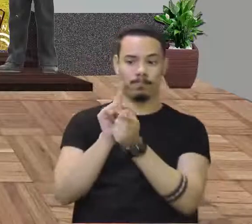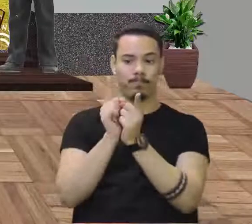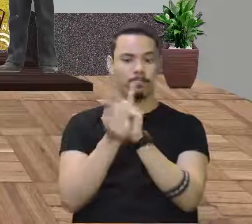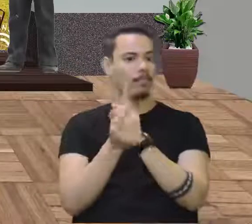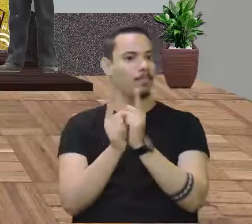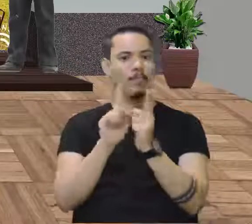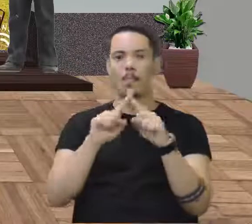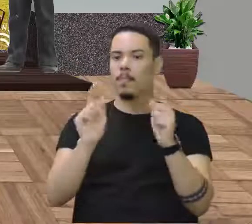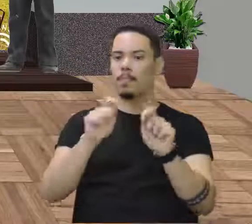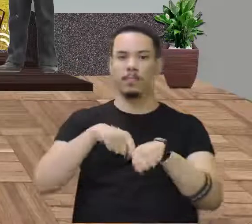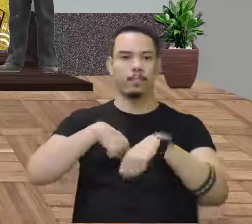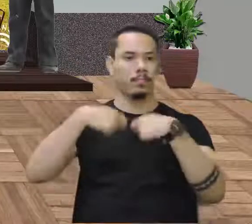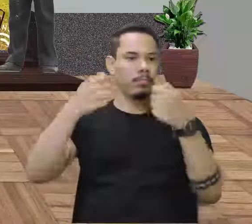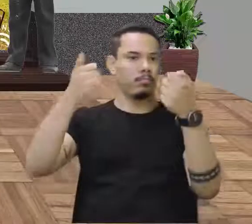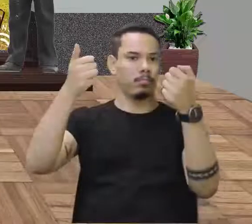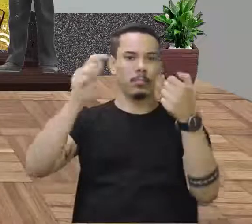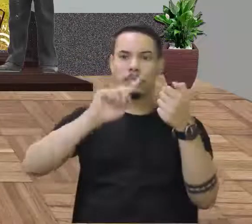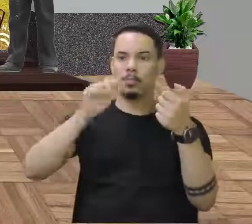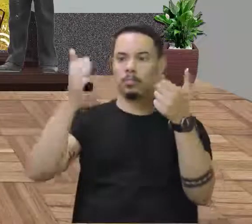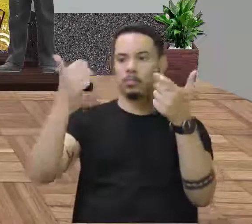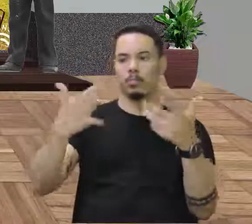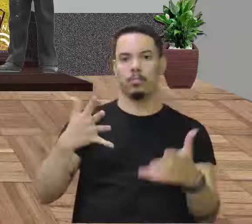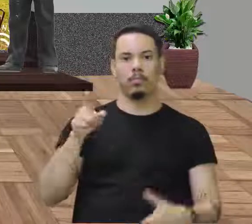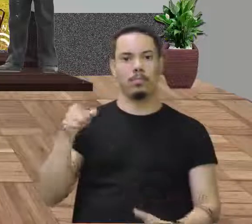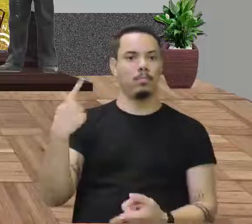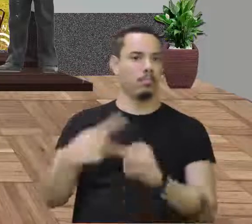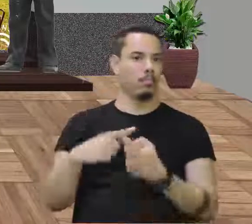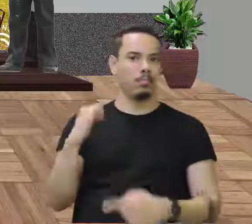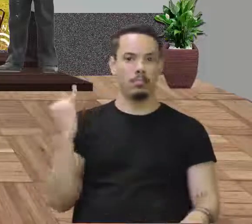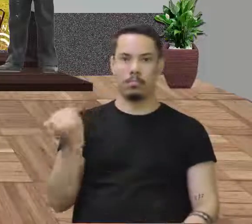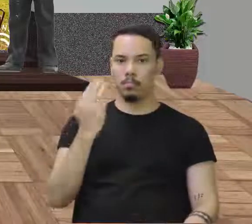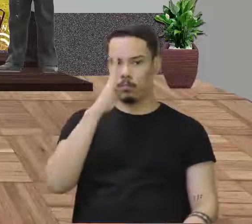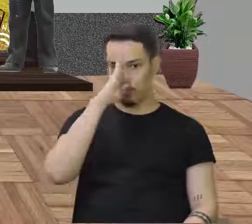inegável dentro da história do Estado de Rondônia.